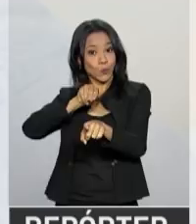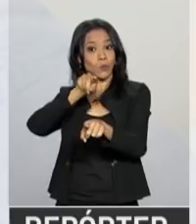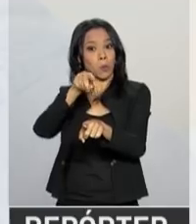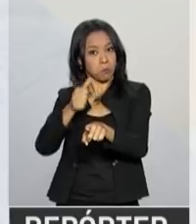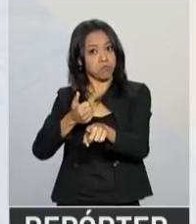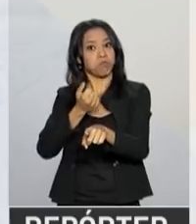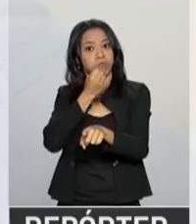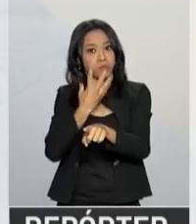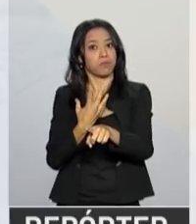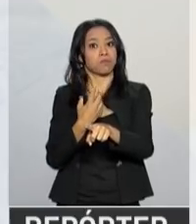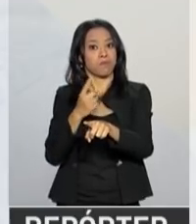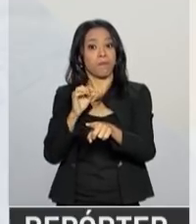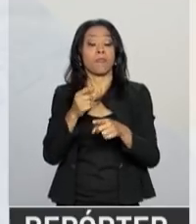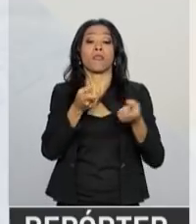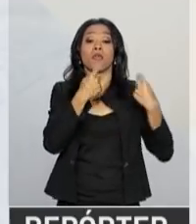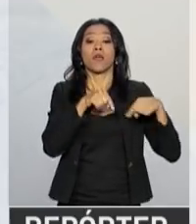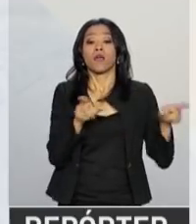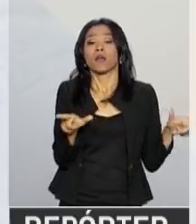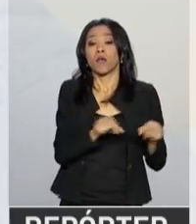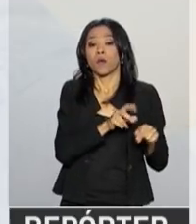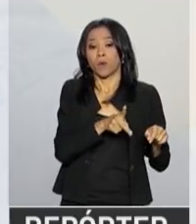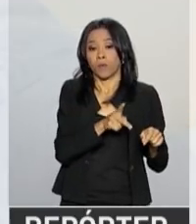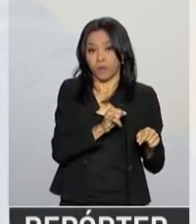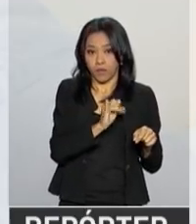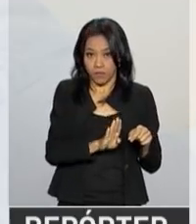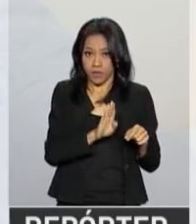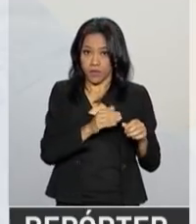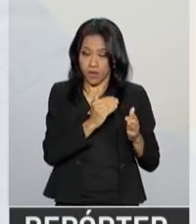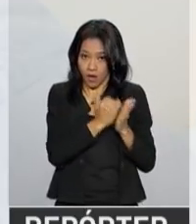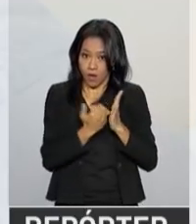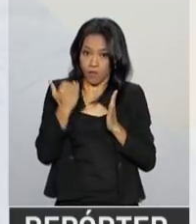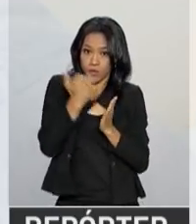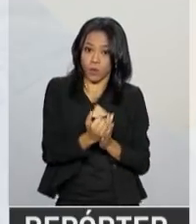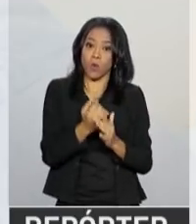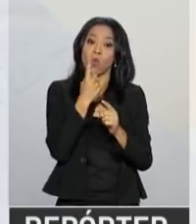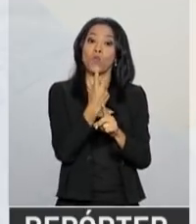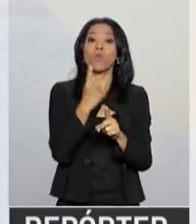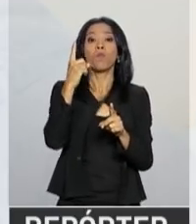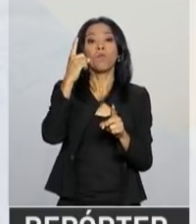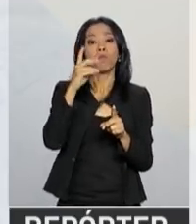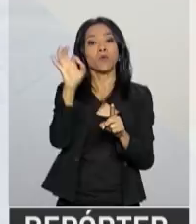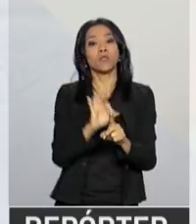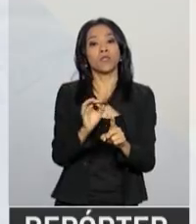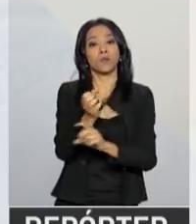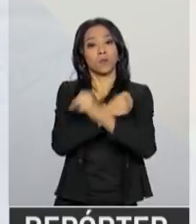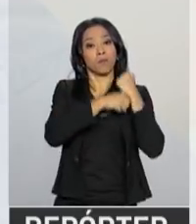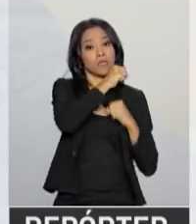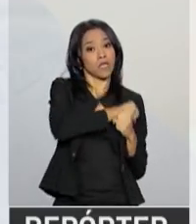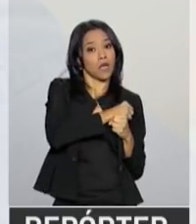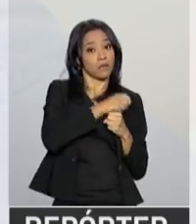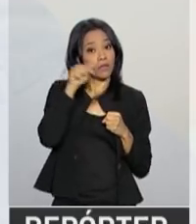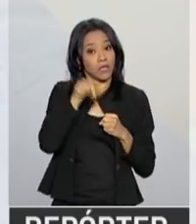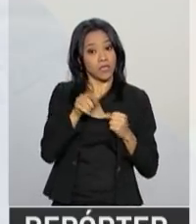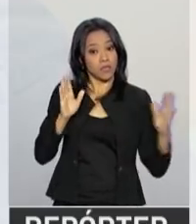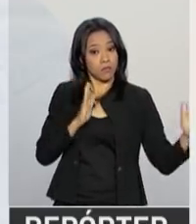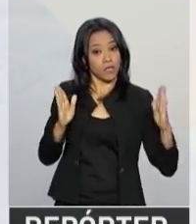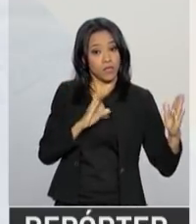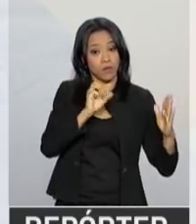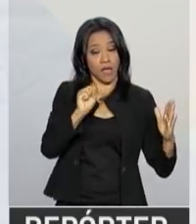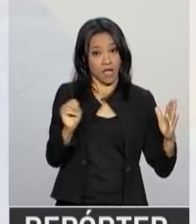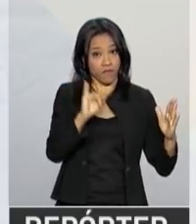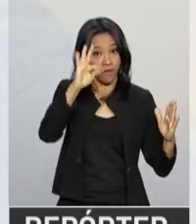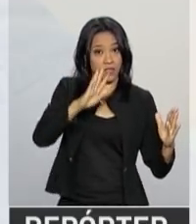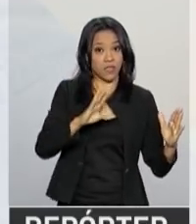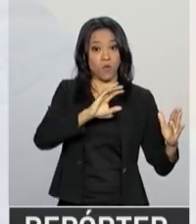que é a soma de todas as riquezas produzidas no país cresceu 1% ano passado nesse período a inflação saiu de quase